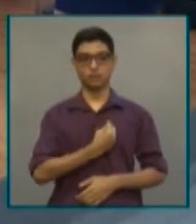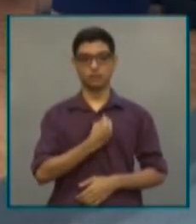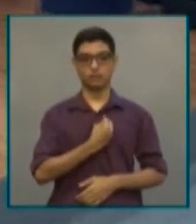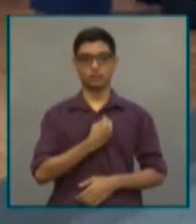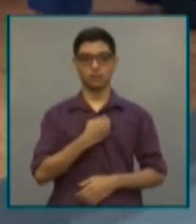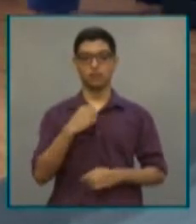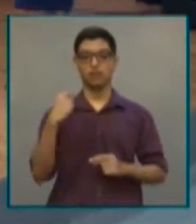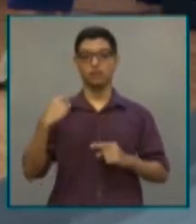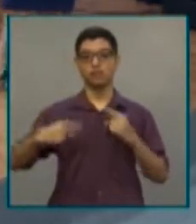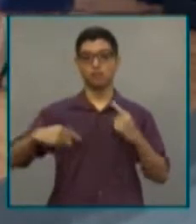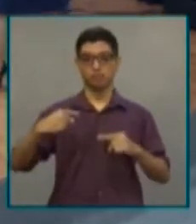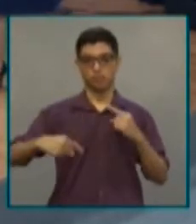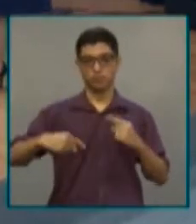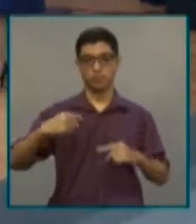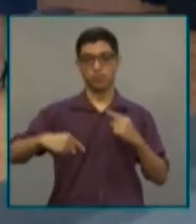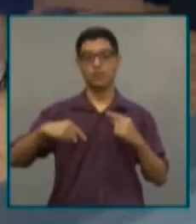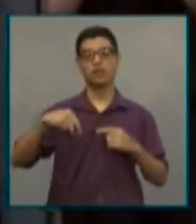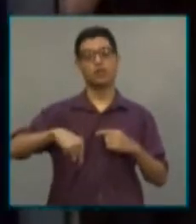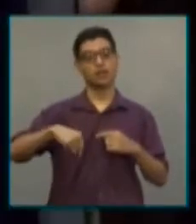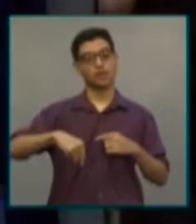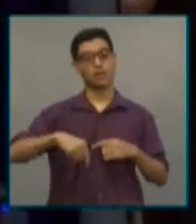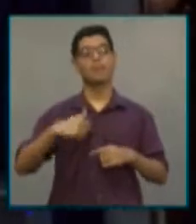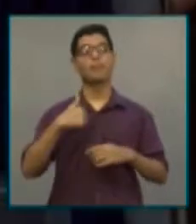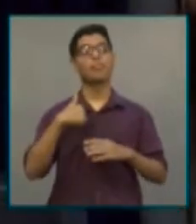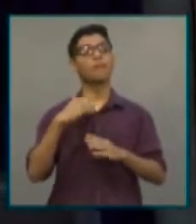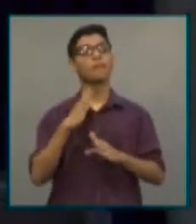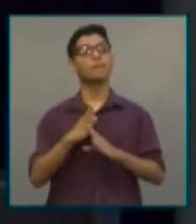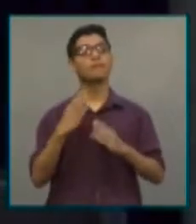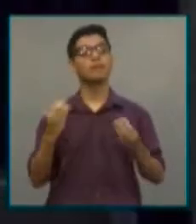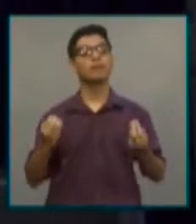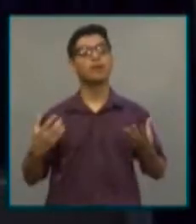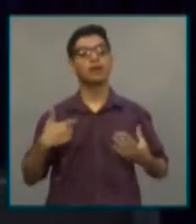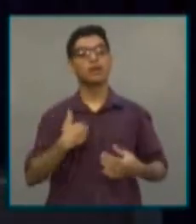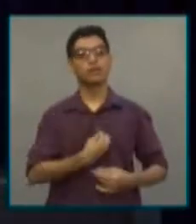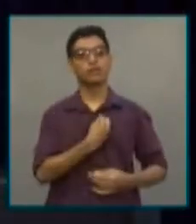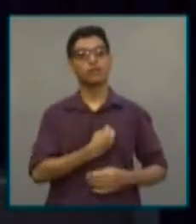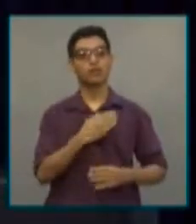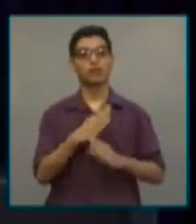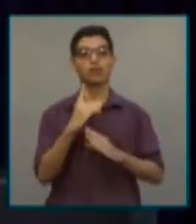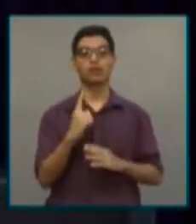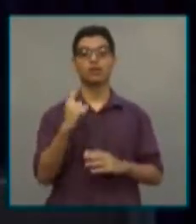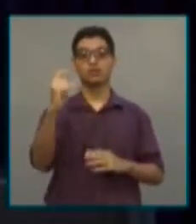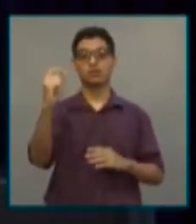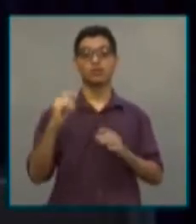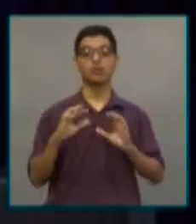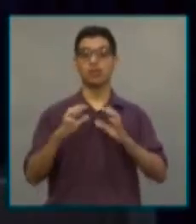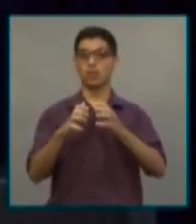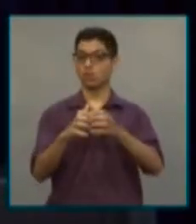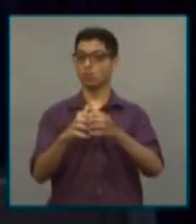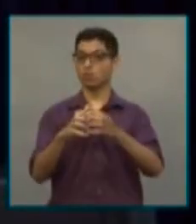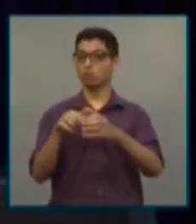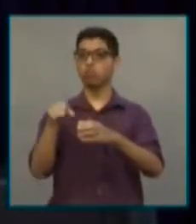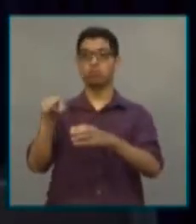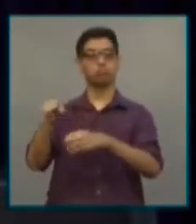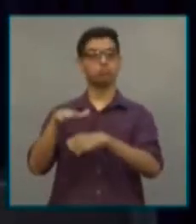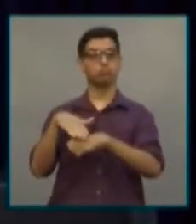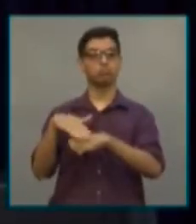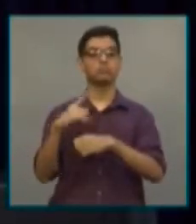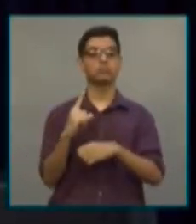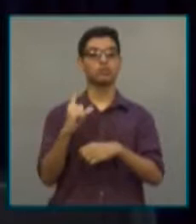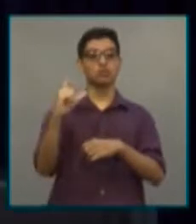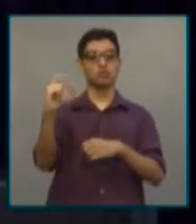Estou aqui porque meu nome foi erguido pela base da militância de uma área do